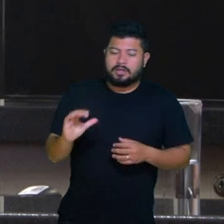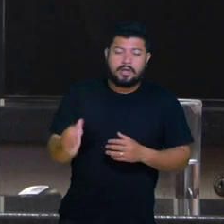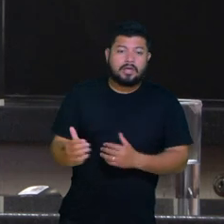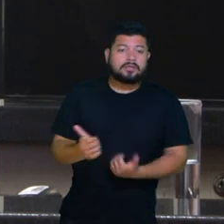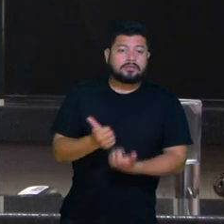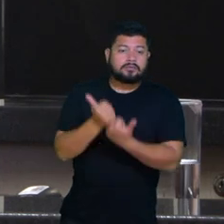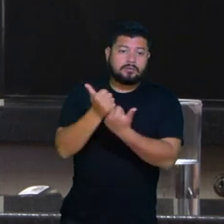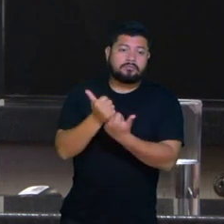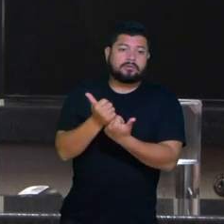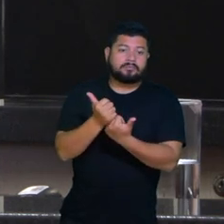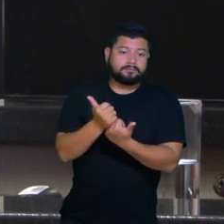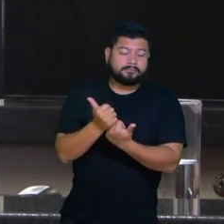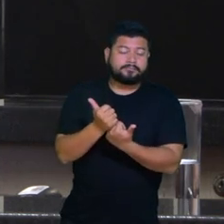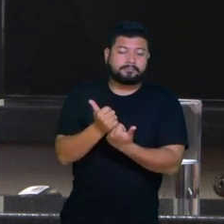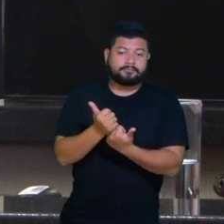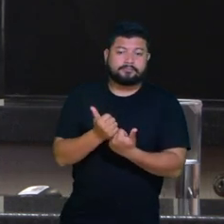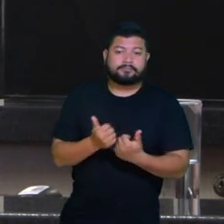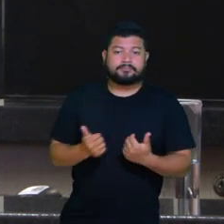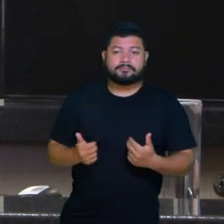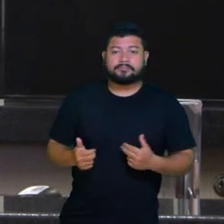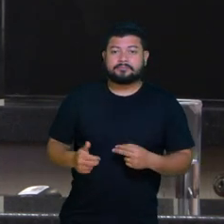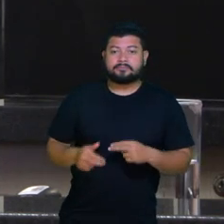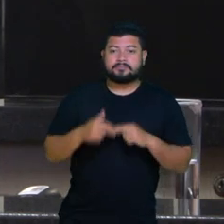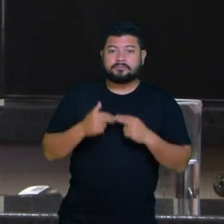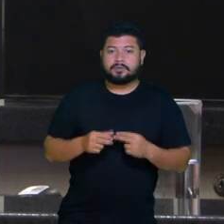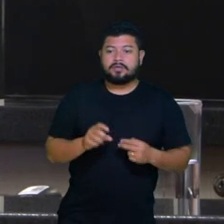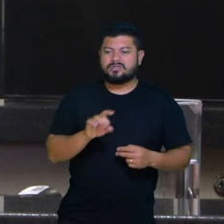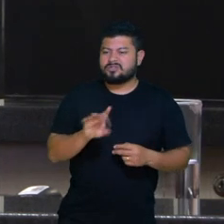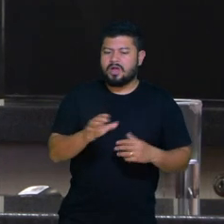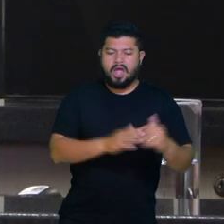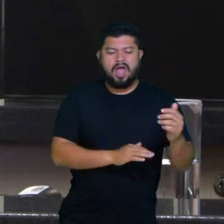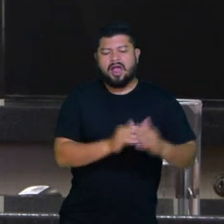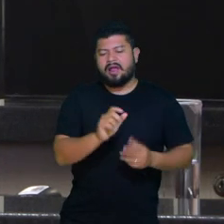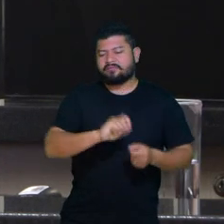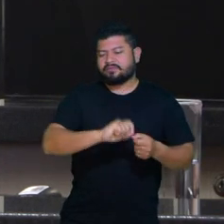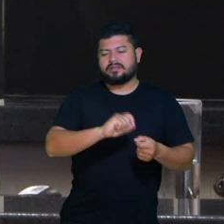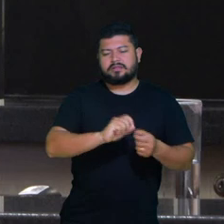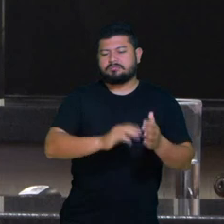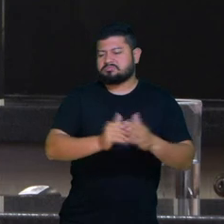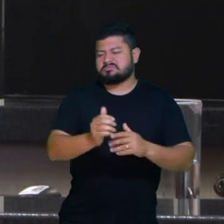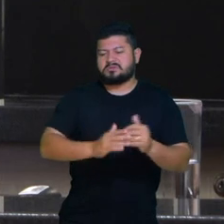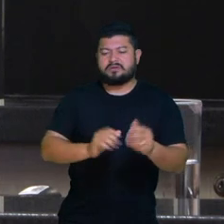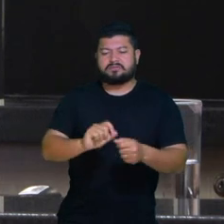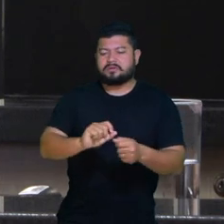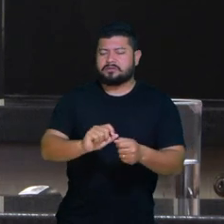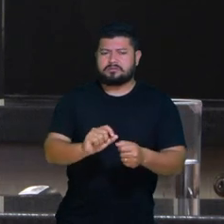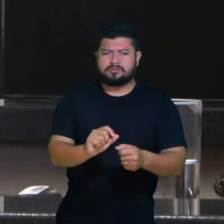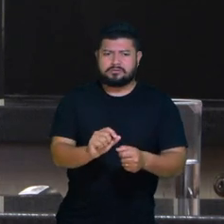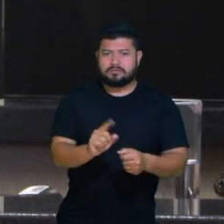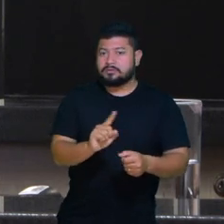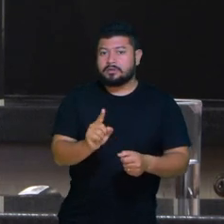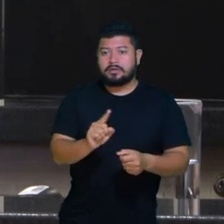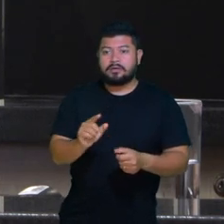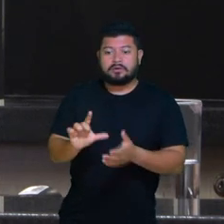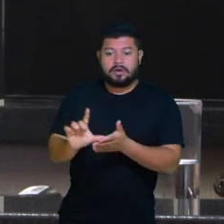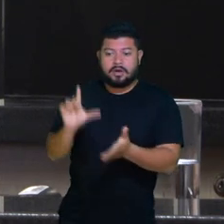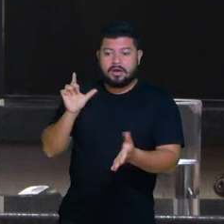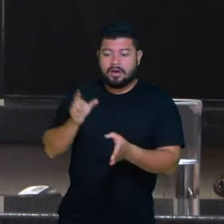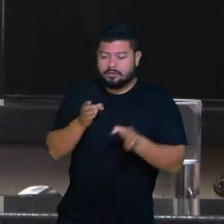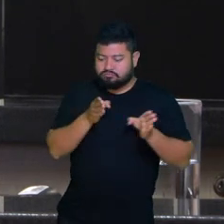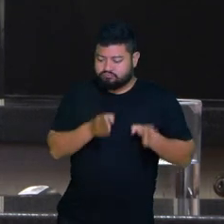portanto né não é uma mera prática é uma prática planejada